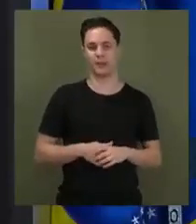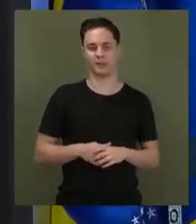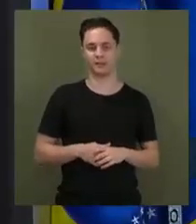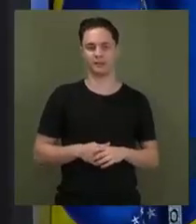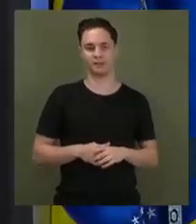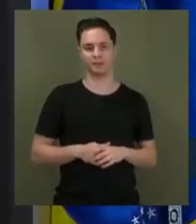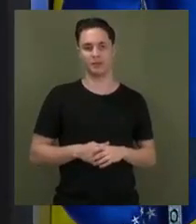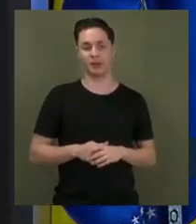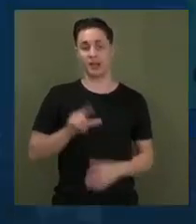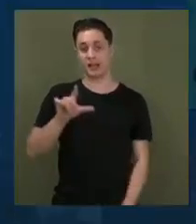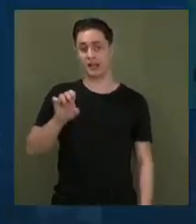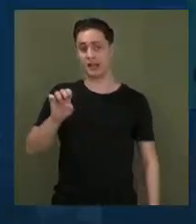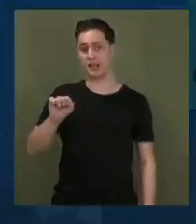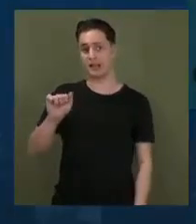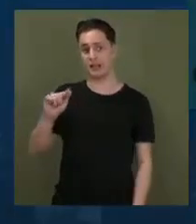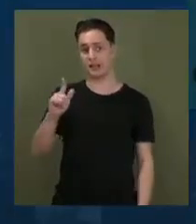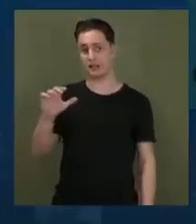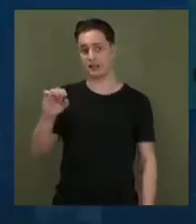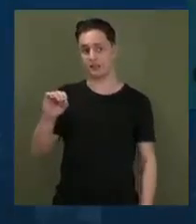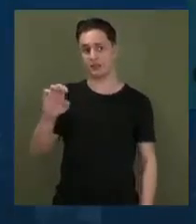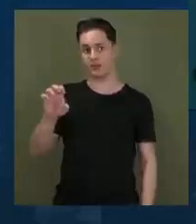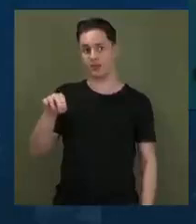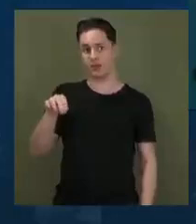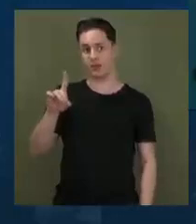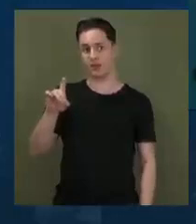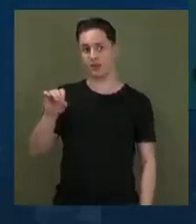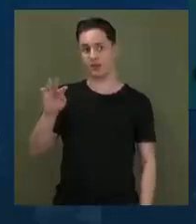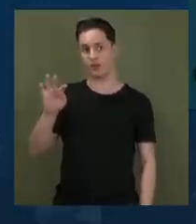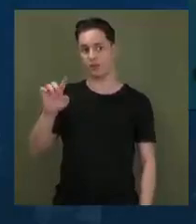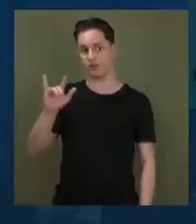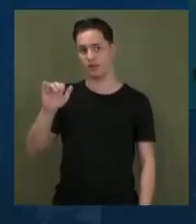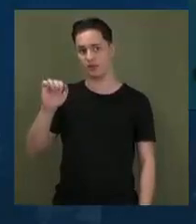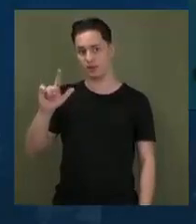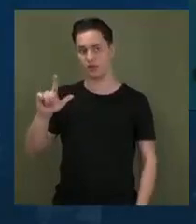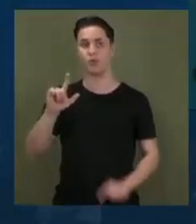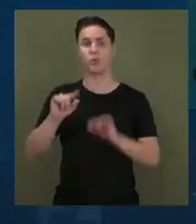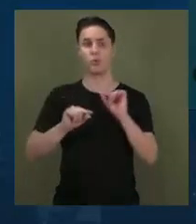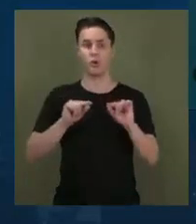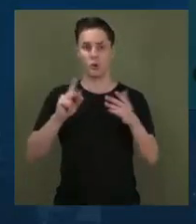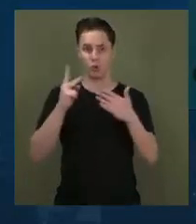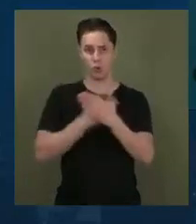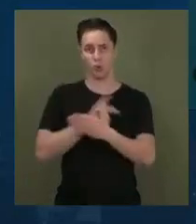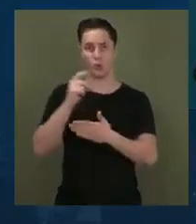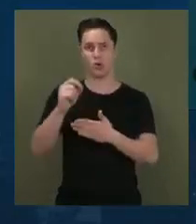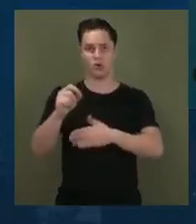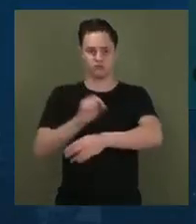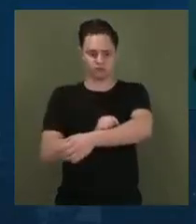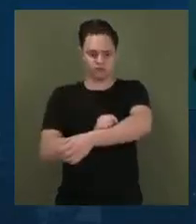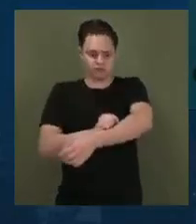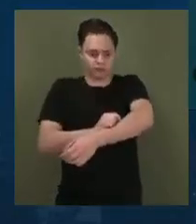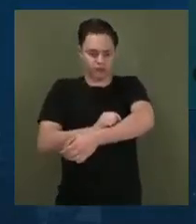Lesão endotelial, essa lesão endotelial, o endotélio é danificado e com isso, formação de trombo.